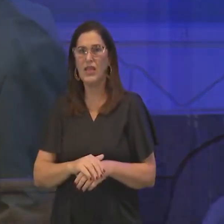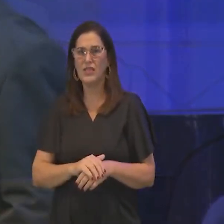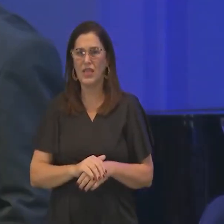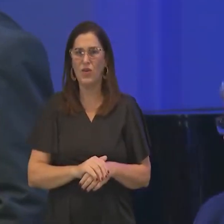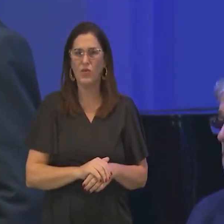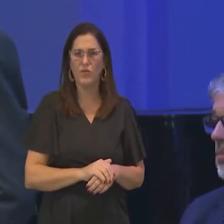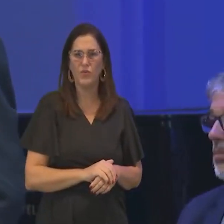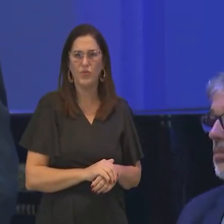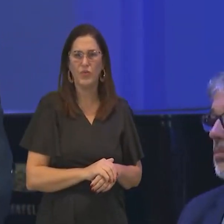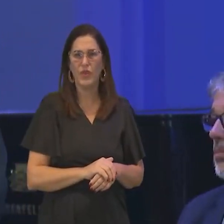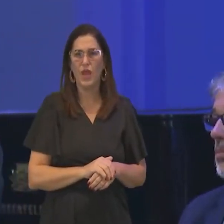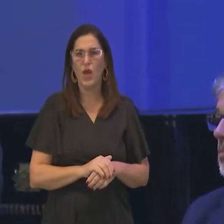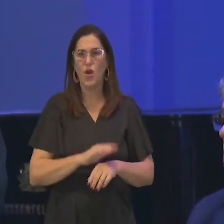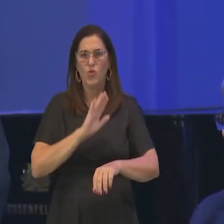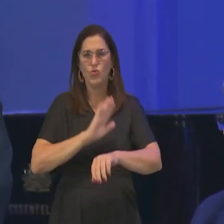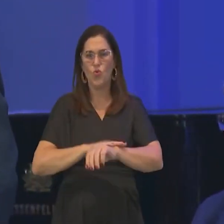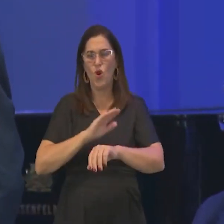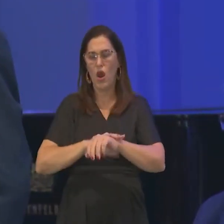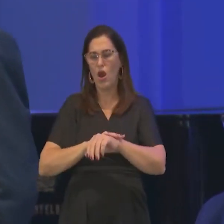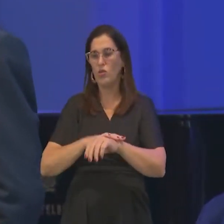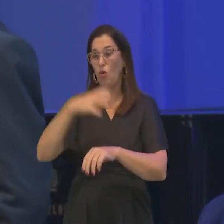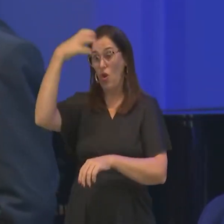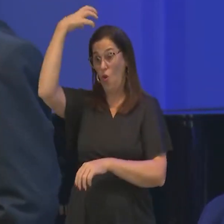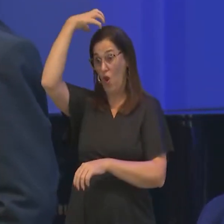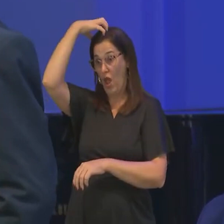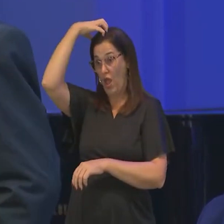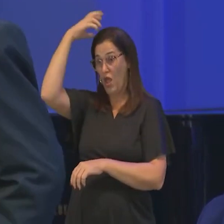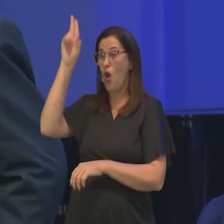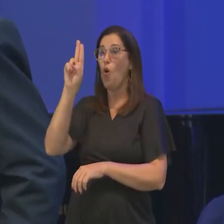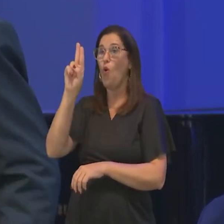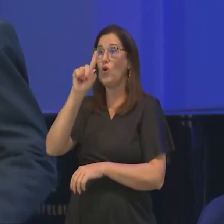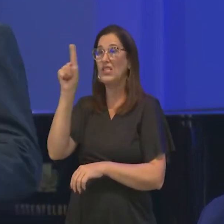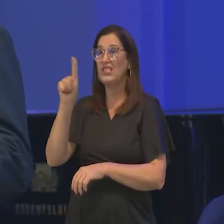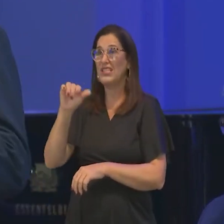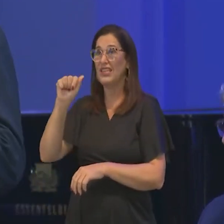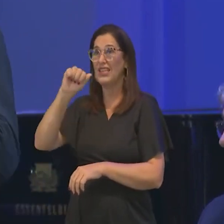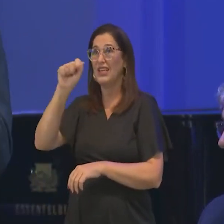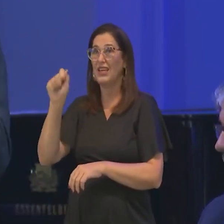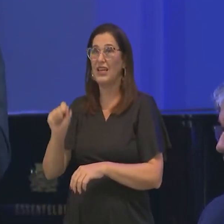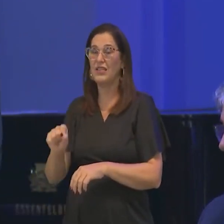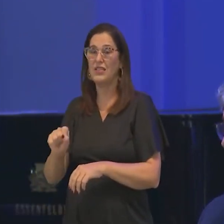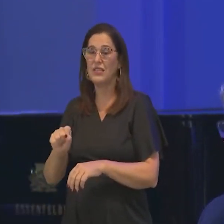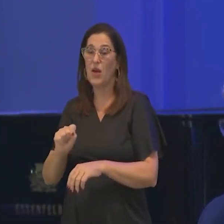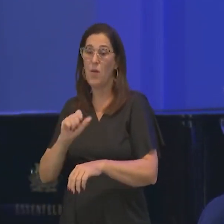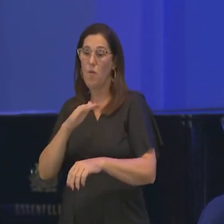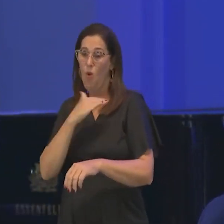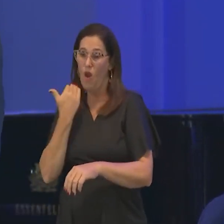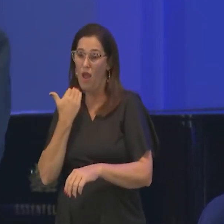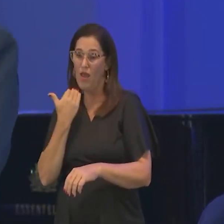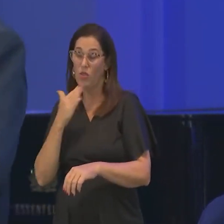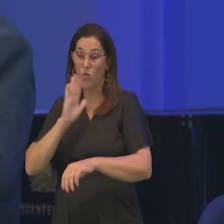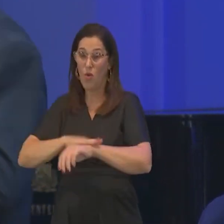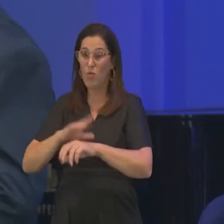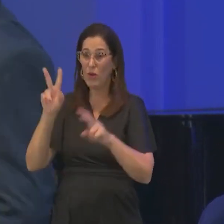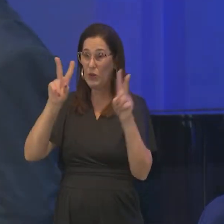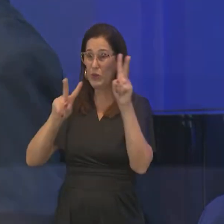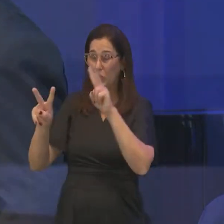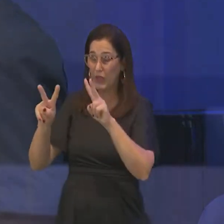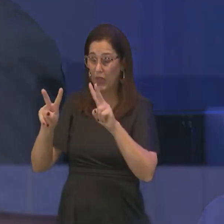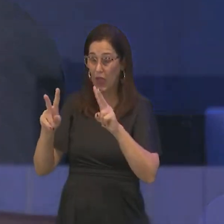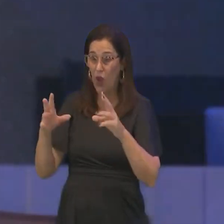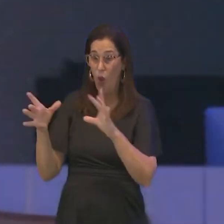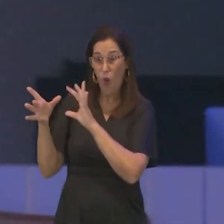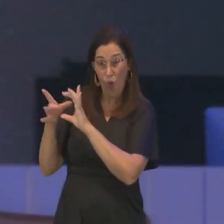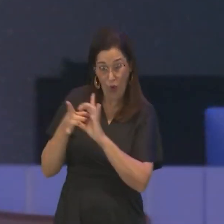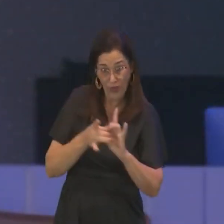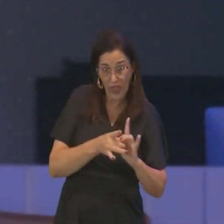ano em que morreu o rei Uzias. Além disso, no momento desta visão, o mundo em que ele vivia, ou